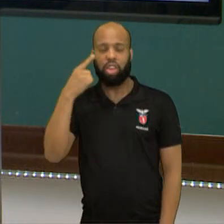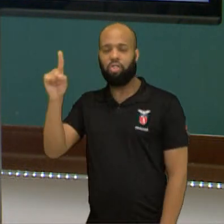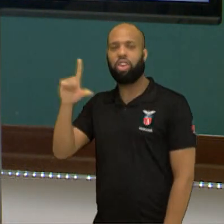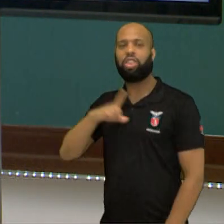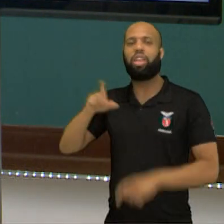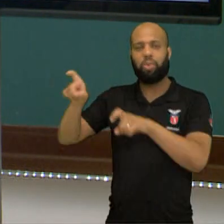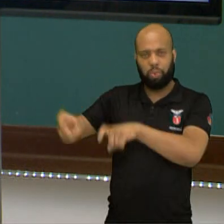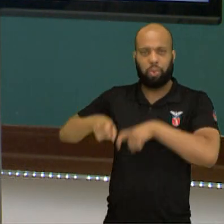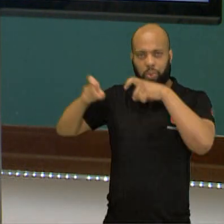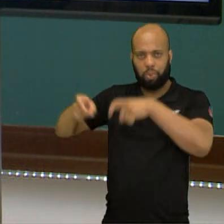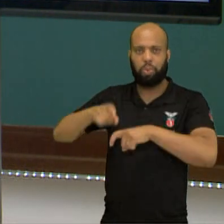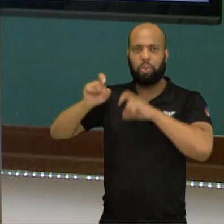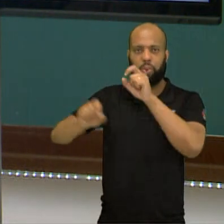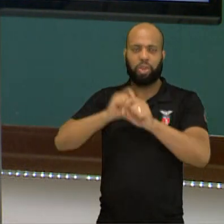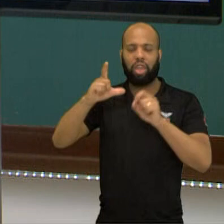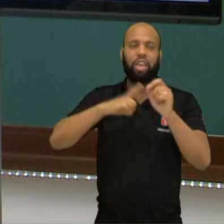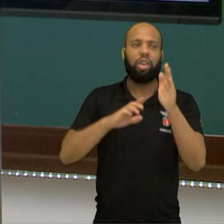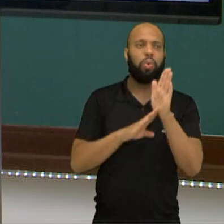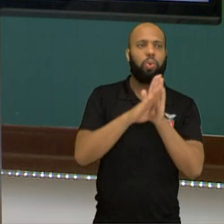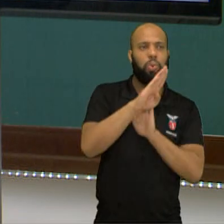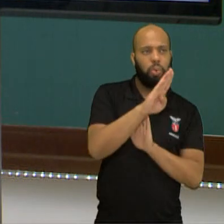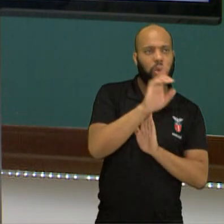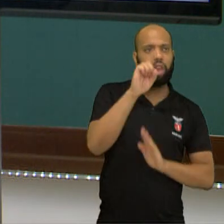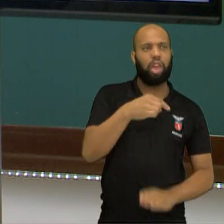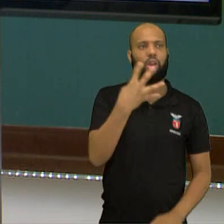a agricultura crescia em média